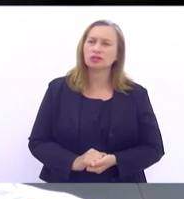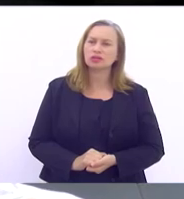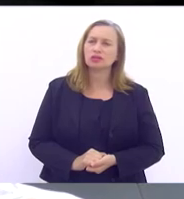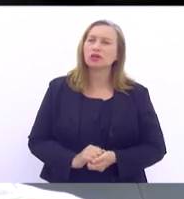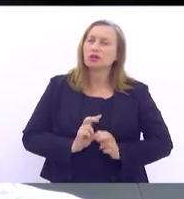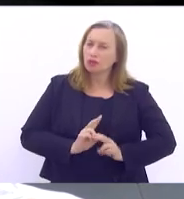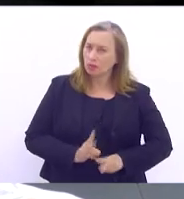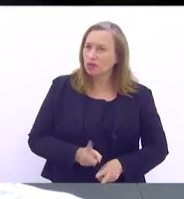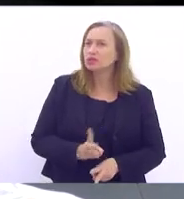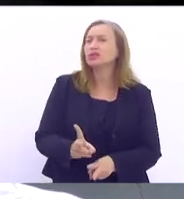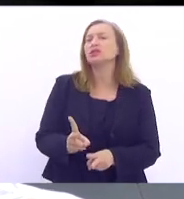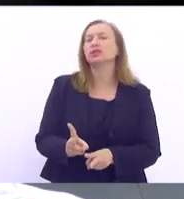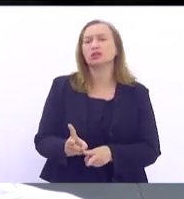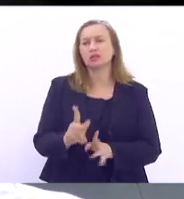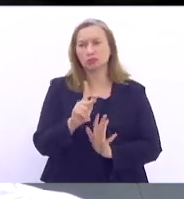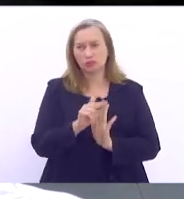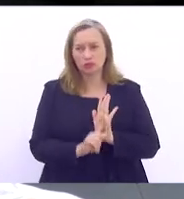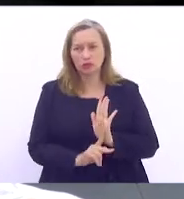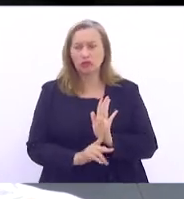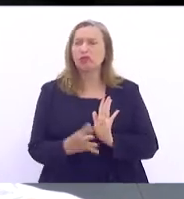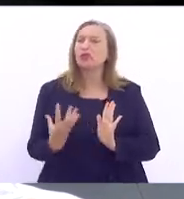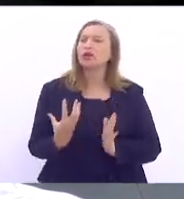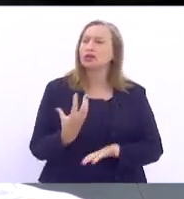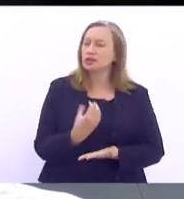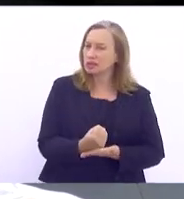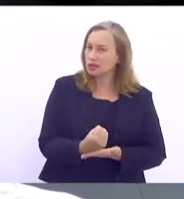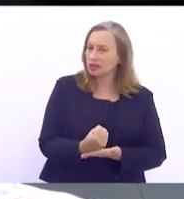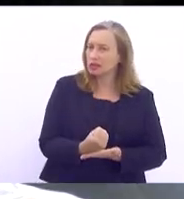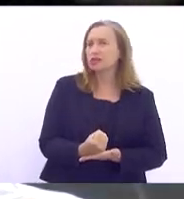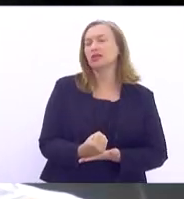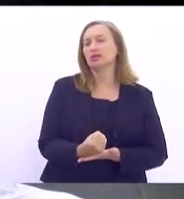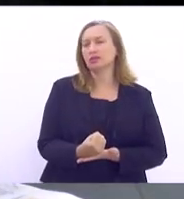prosseguir. Foi acatada parcialmente